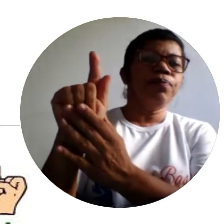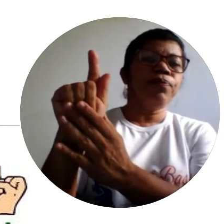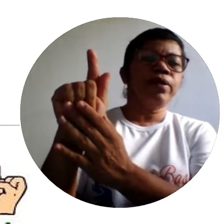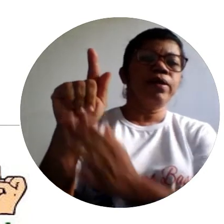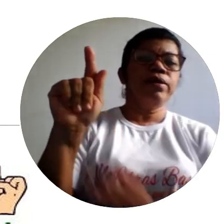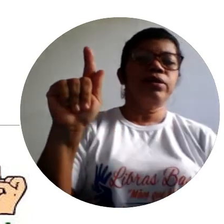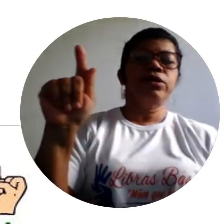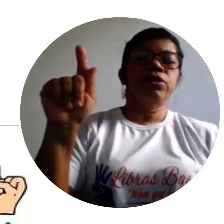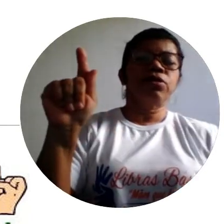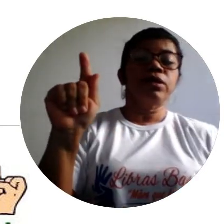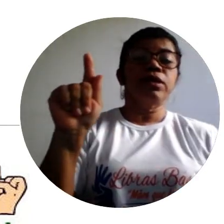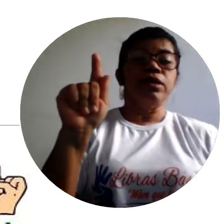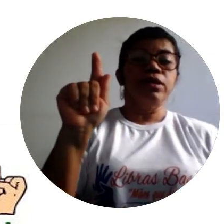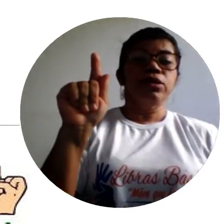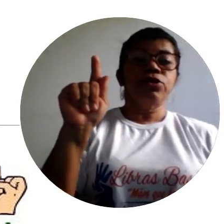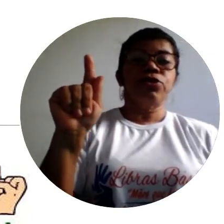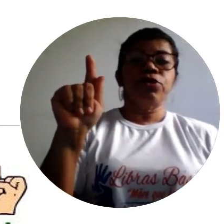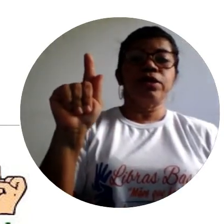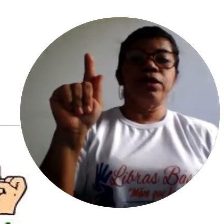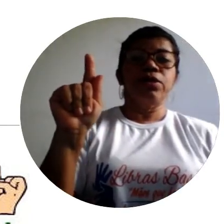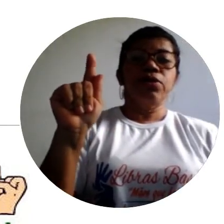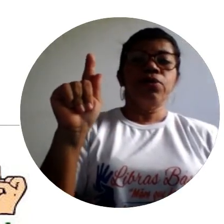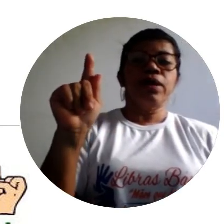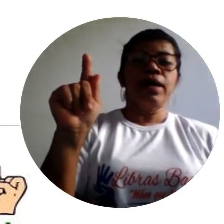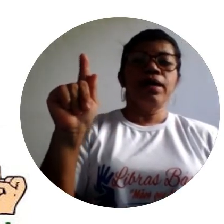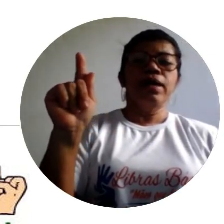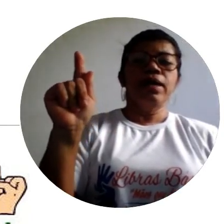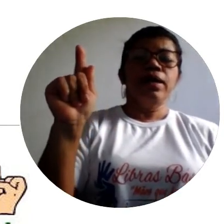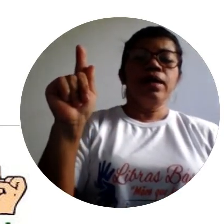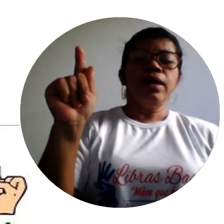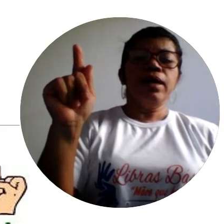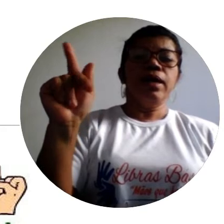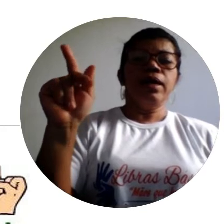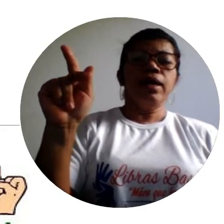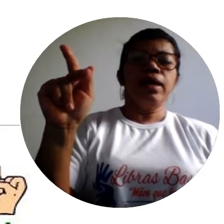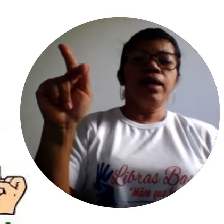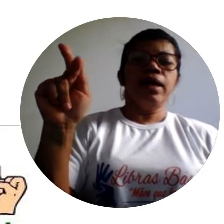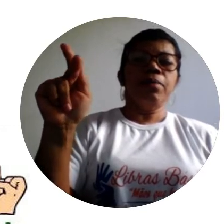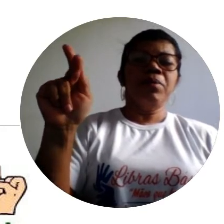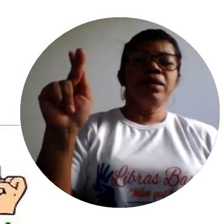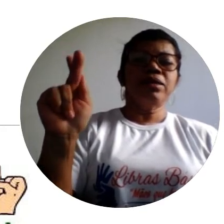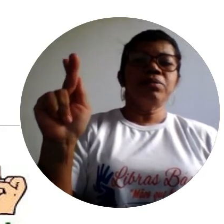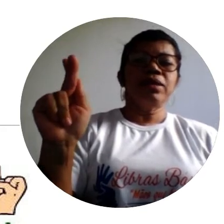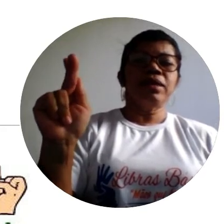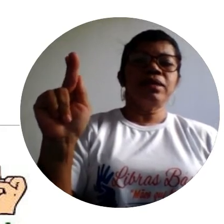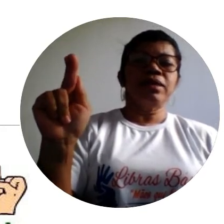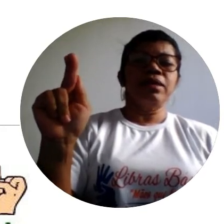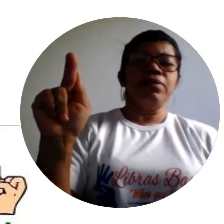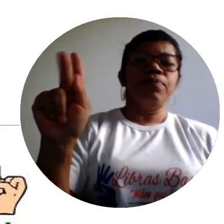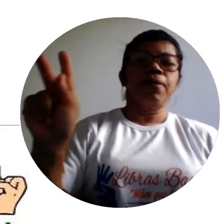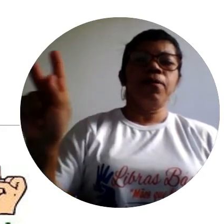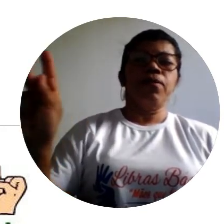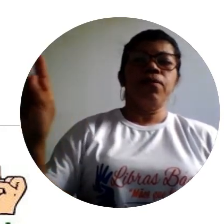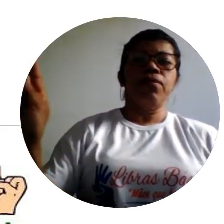dedos, tá? E coloca aqui. J. O K é a mesma, essa